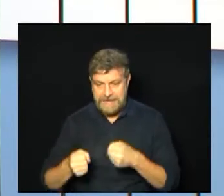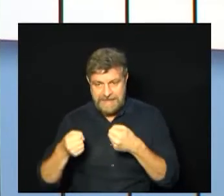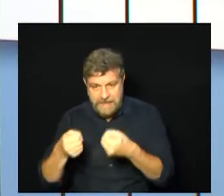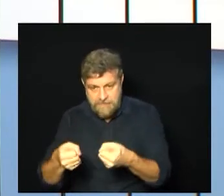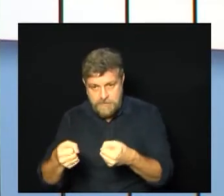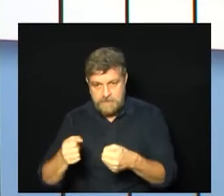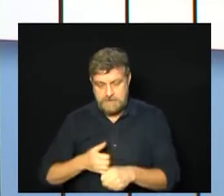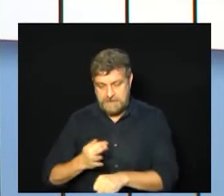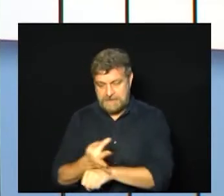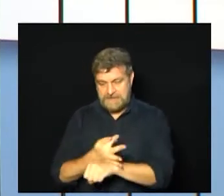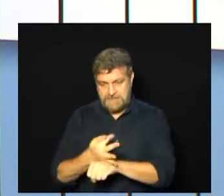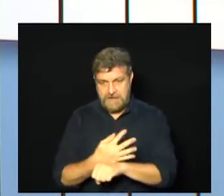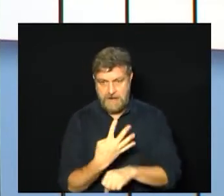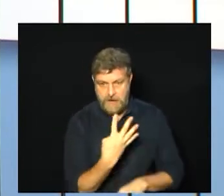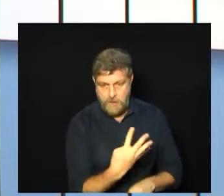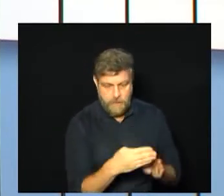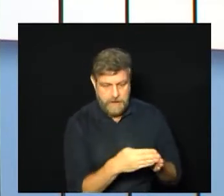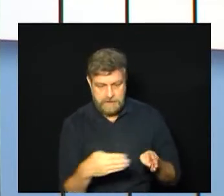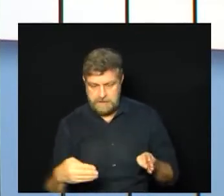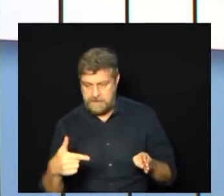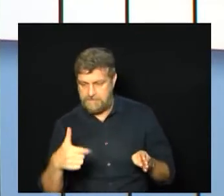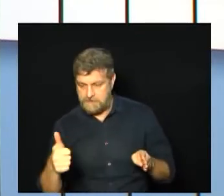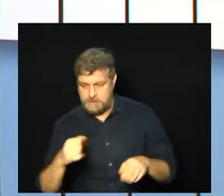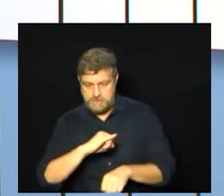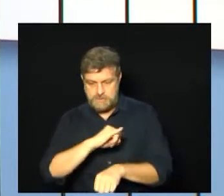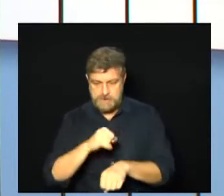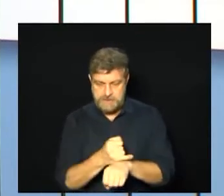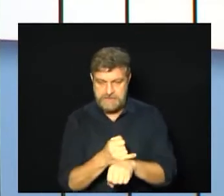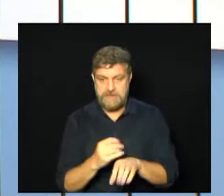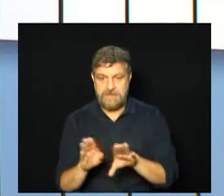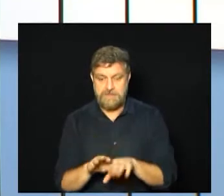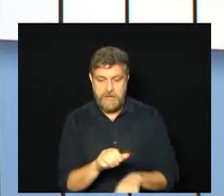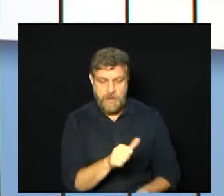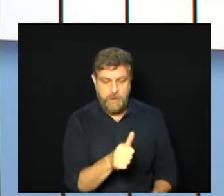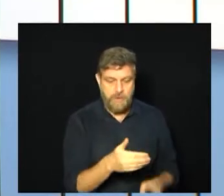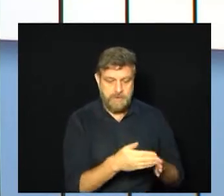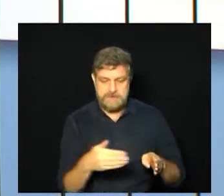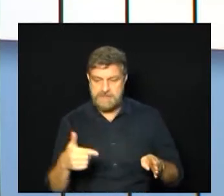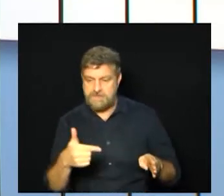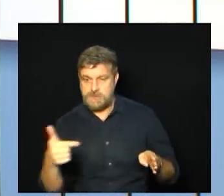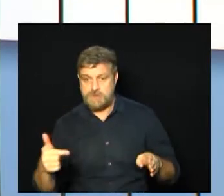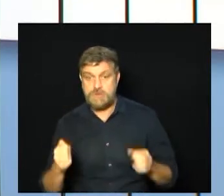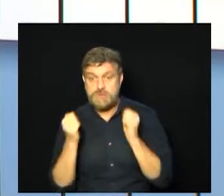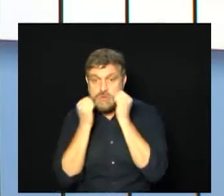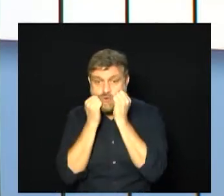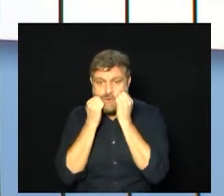férias, entre 4 e 21 de janeiro e 11 e 22 de julho.